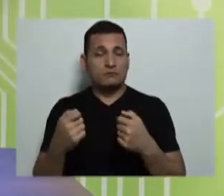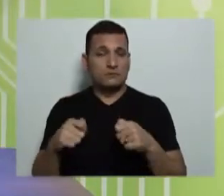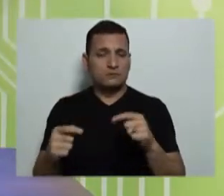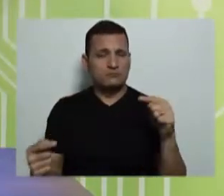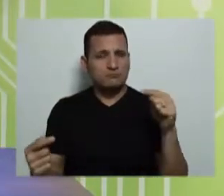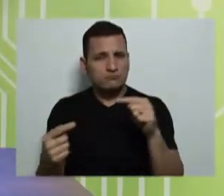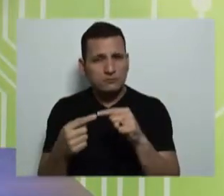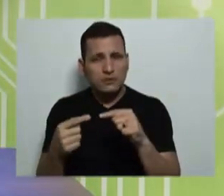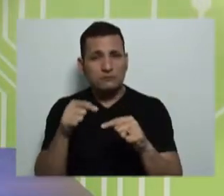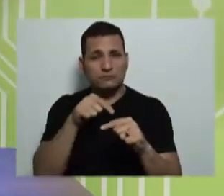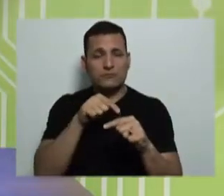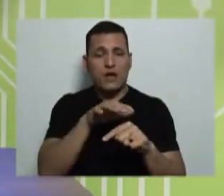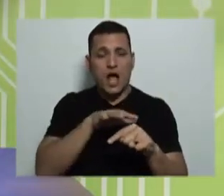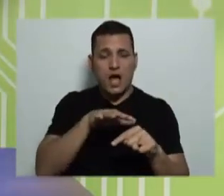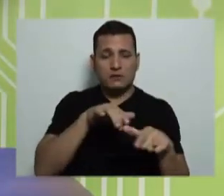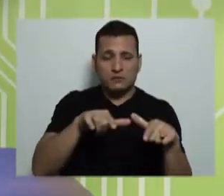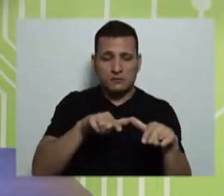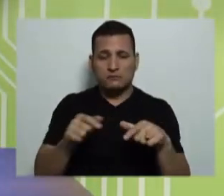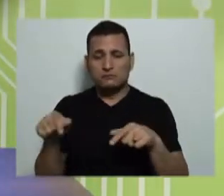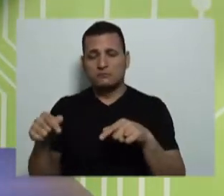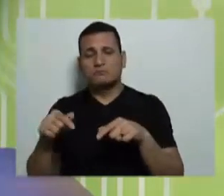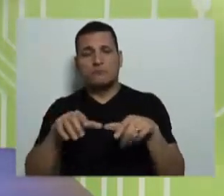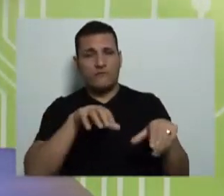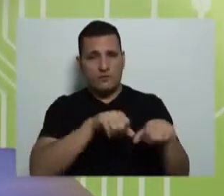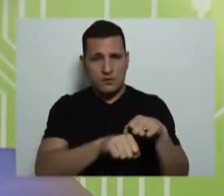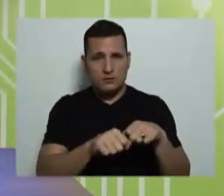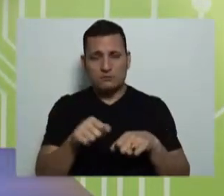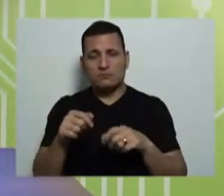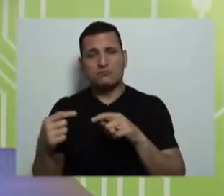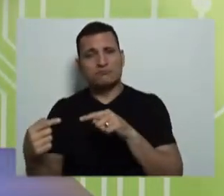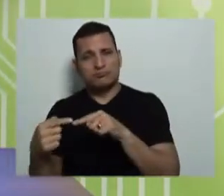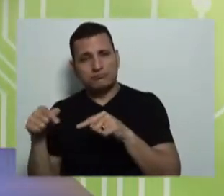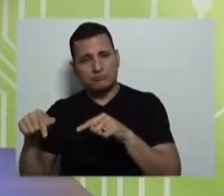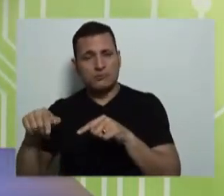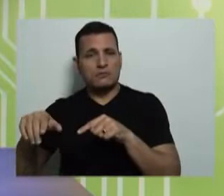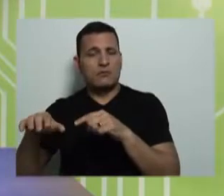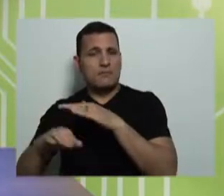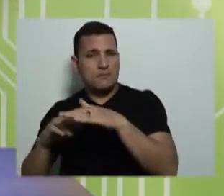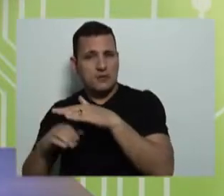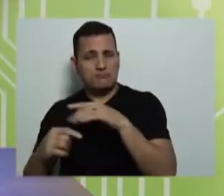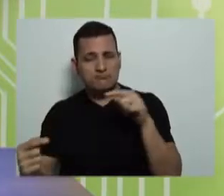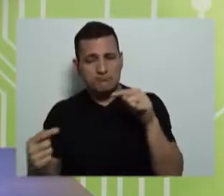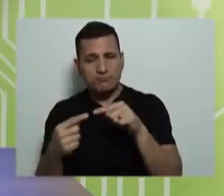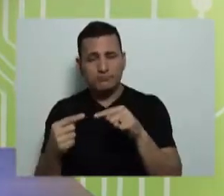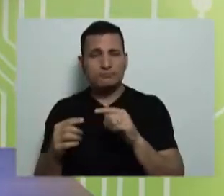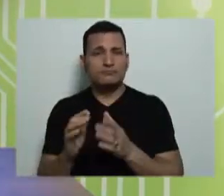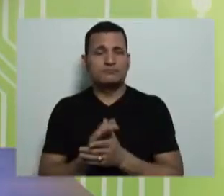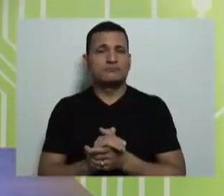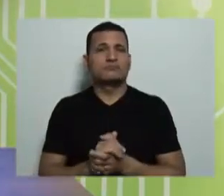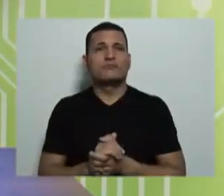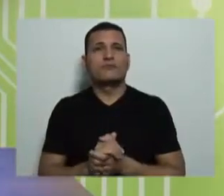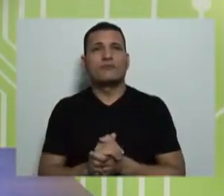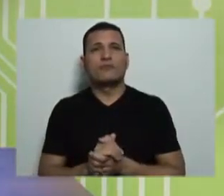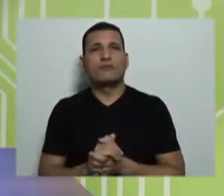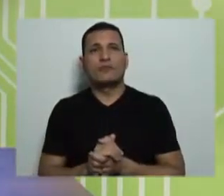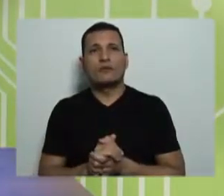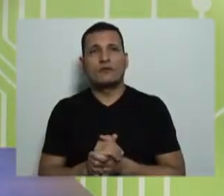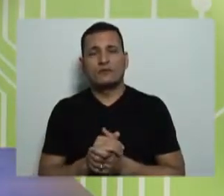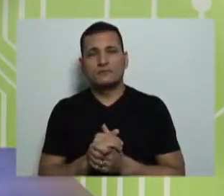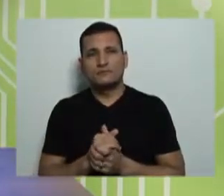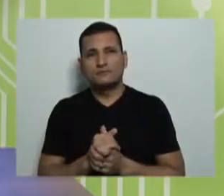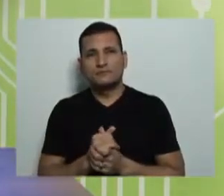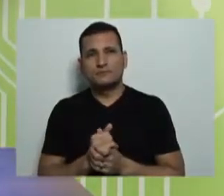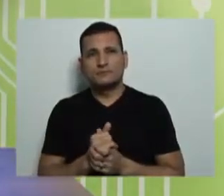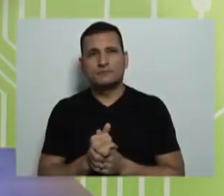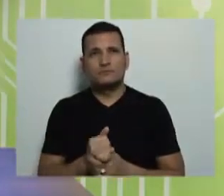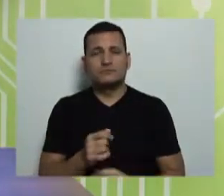desse profissional. Mas então a gente vai partir do geral para chegar no específico. Por enquanto, fiquem com aquela definição.